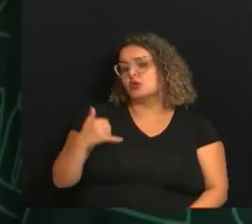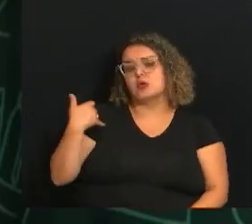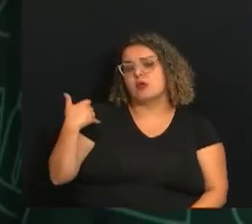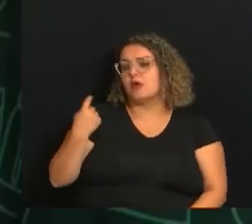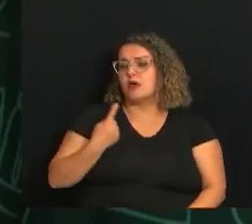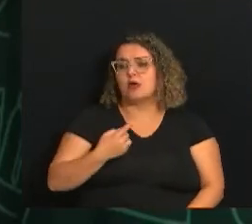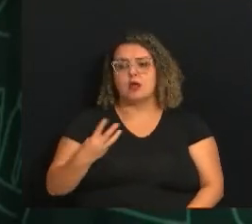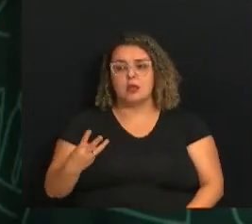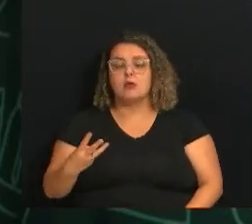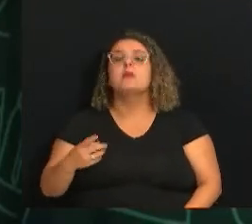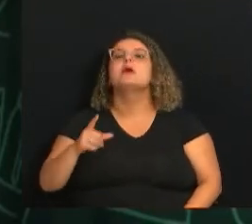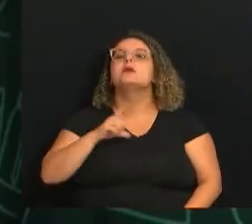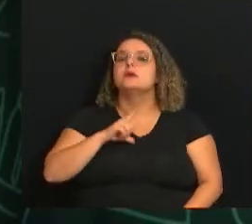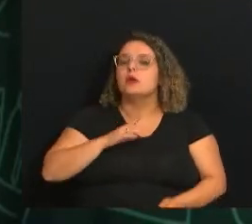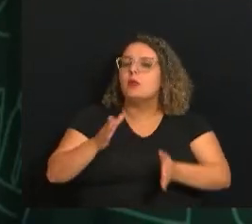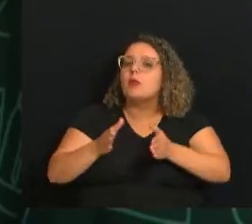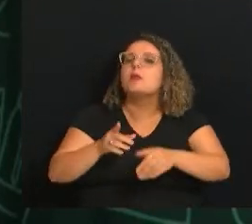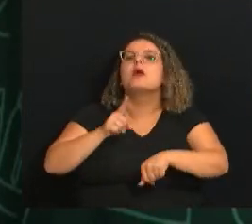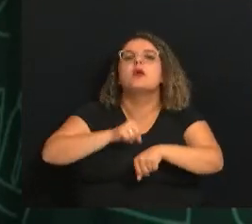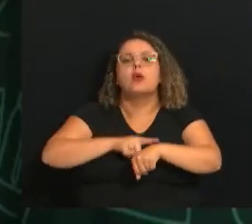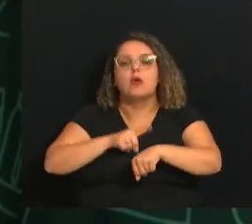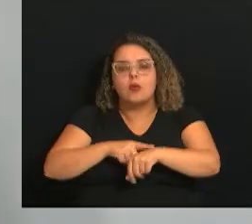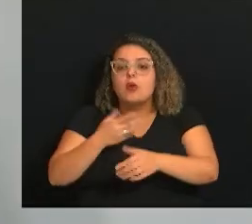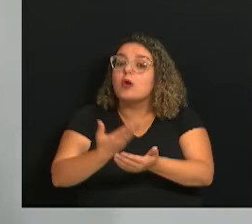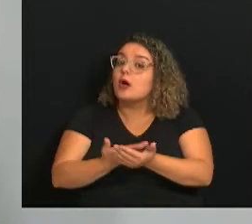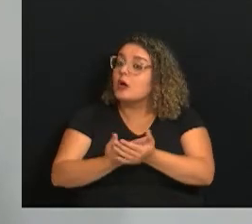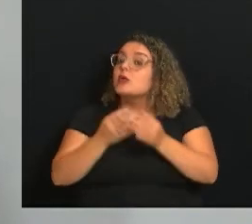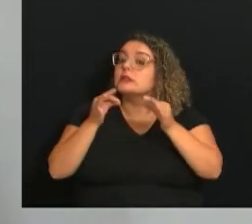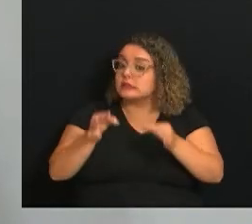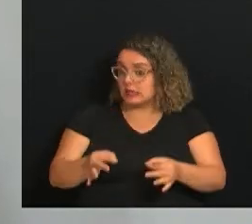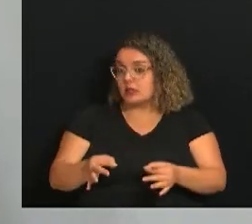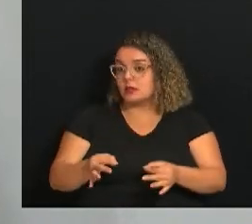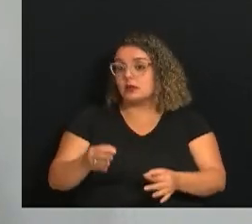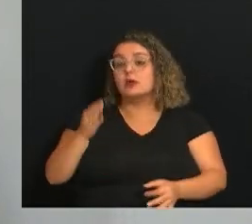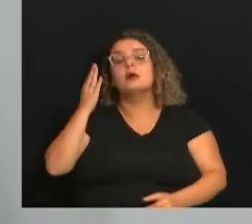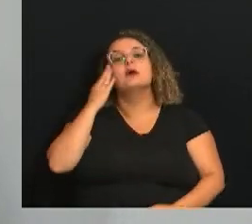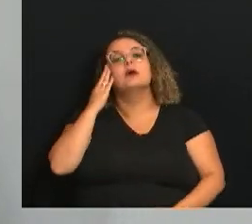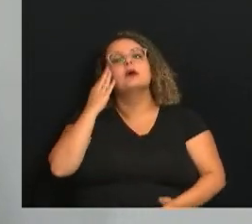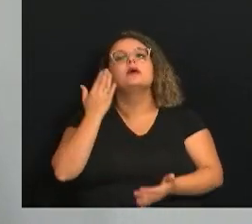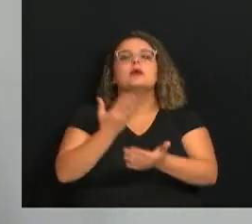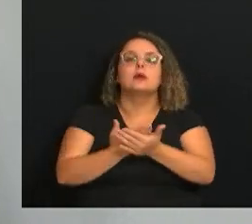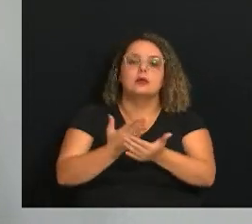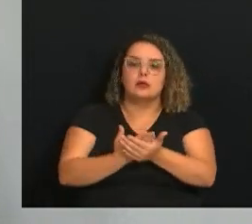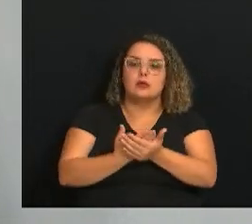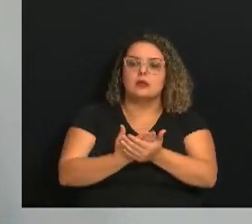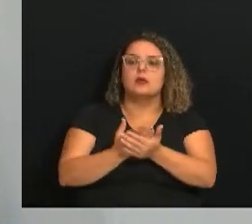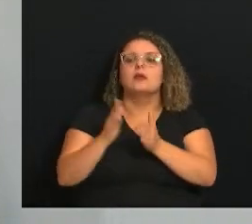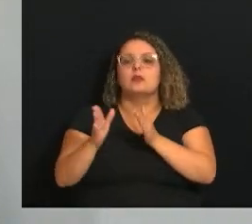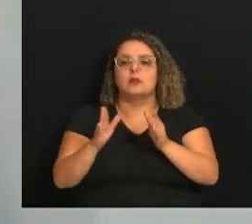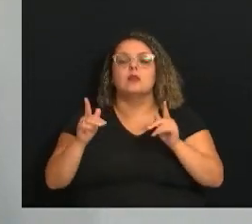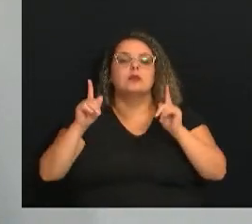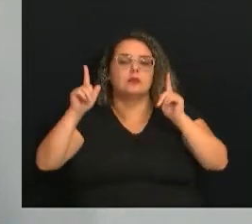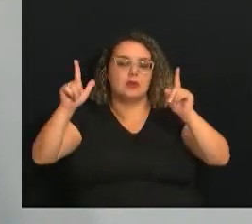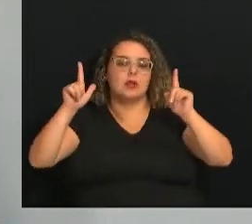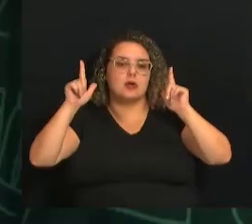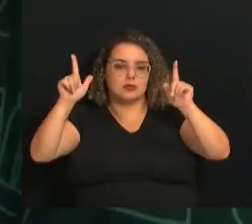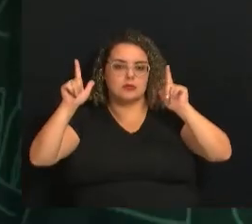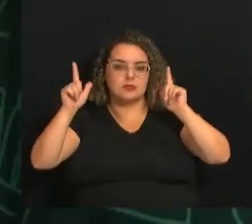o momento dele, a hora dele para estudar. Então, ele sabe que ele tem a hora para estudar e a hora para se divertir.